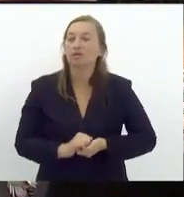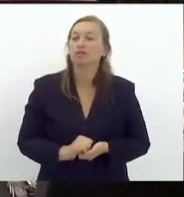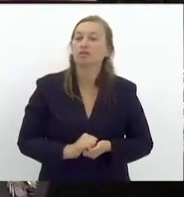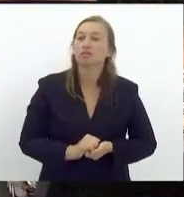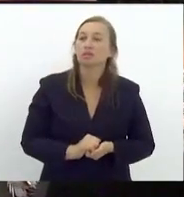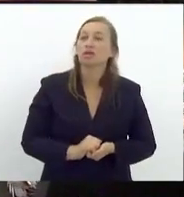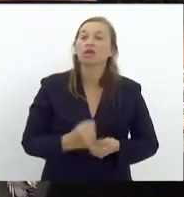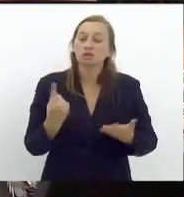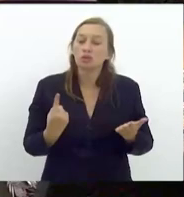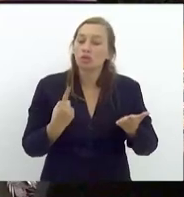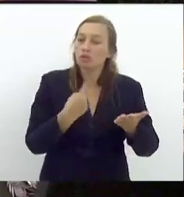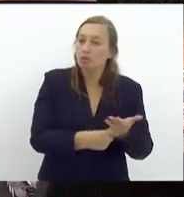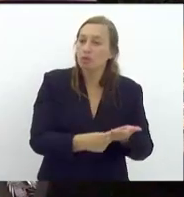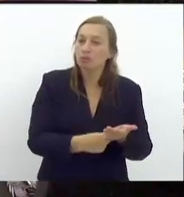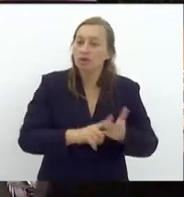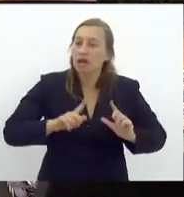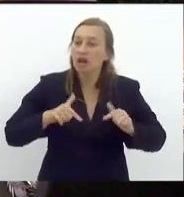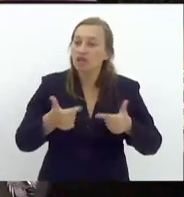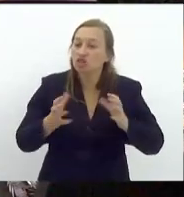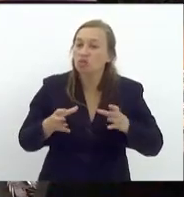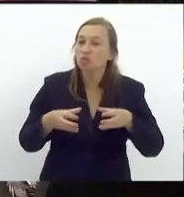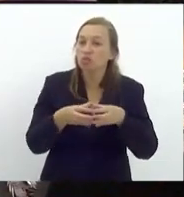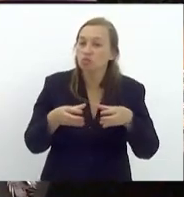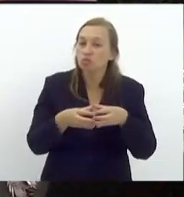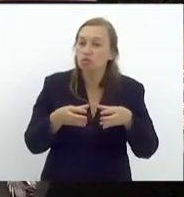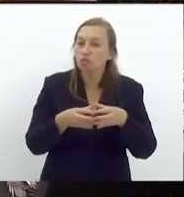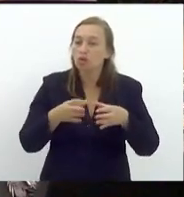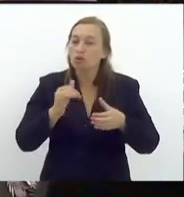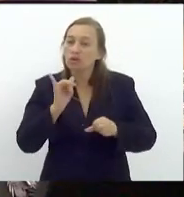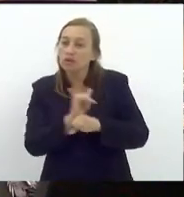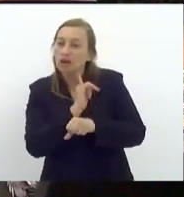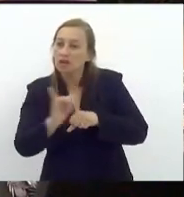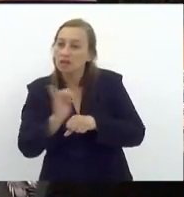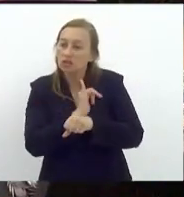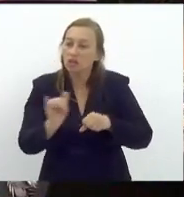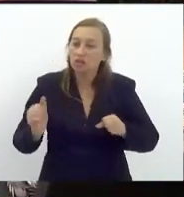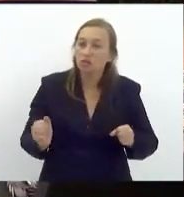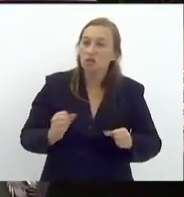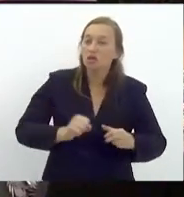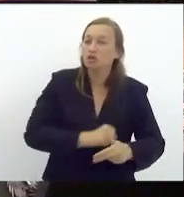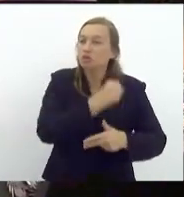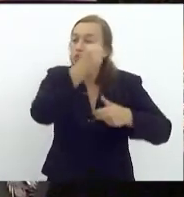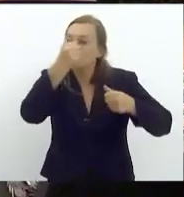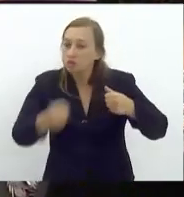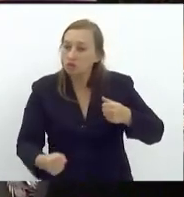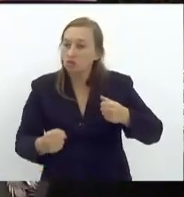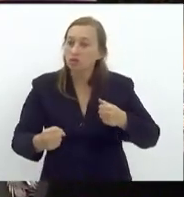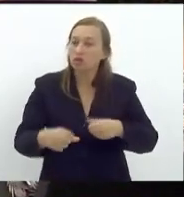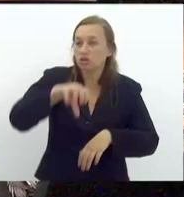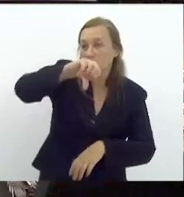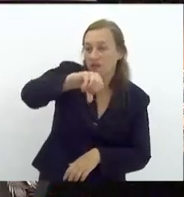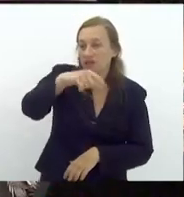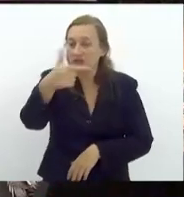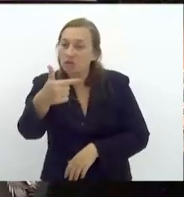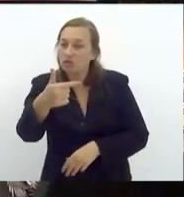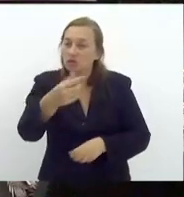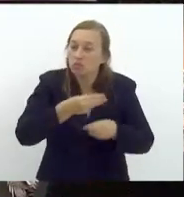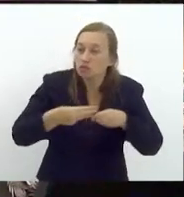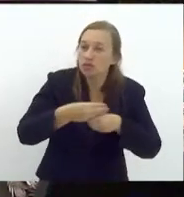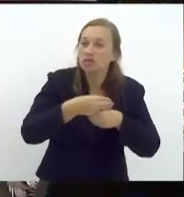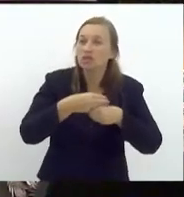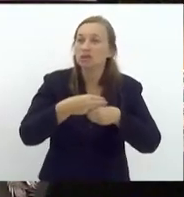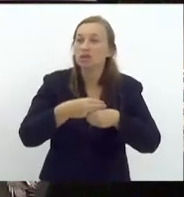se comprometem agir conjuntamente na articulação com os poderes de todos os 92 municípios para